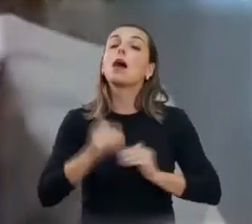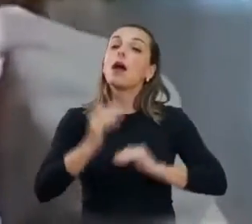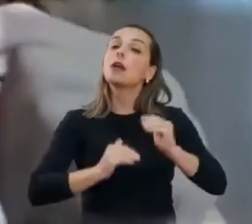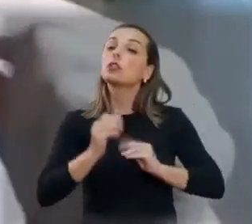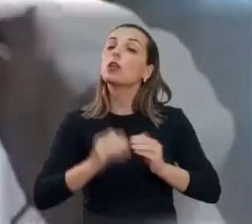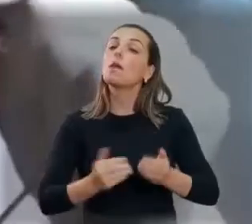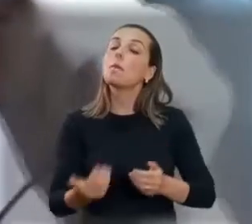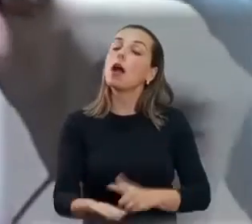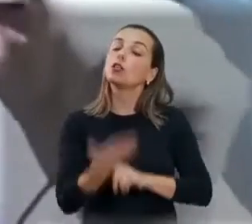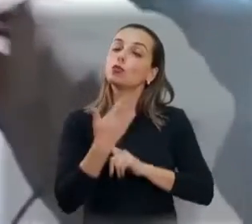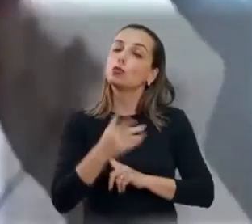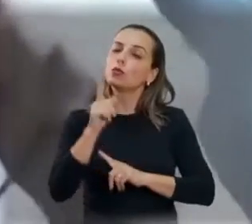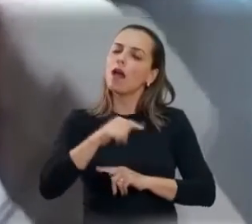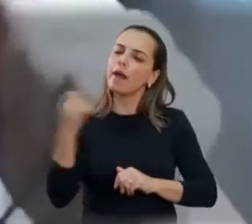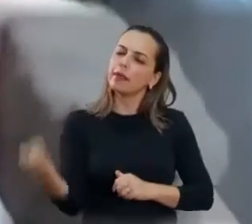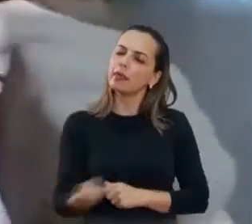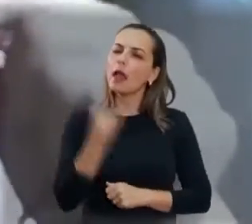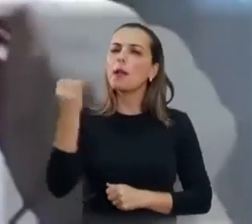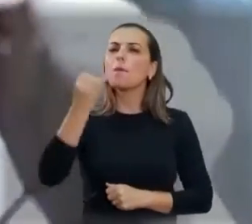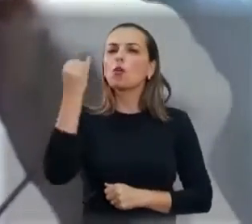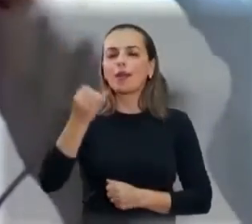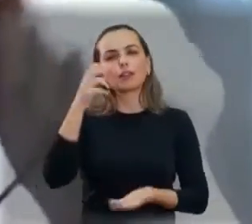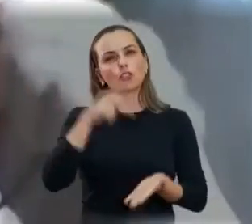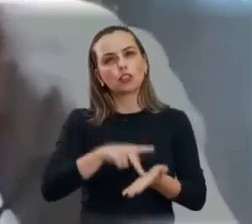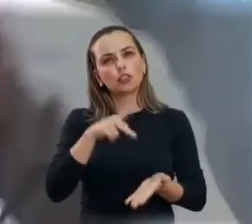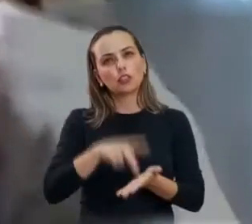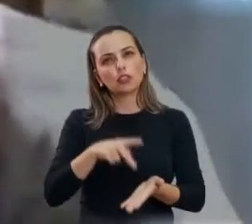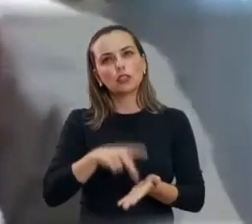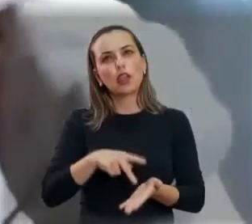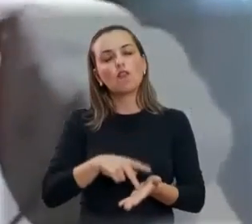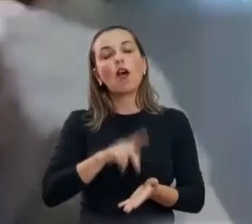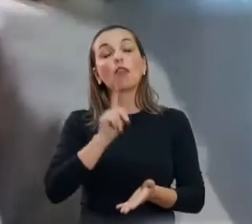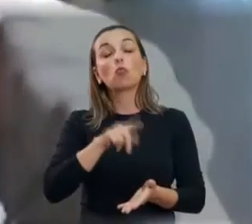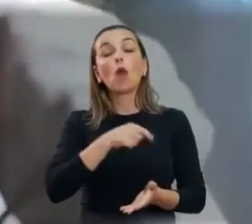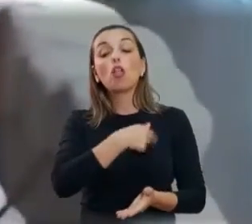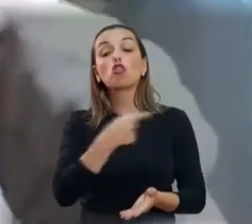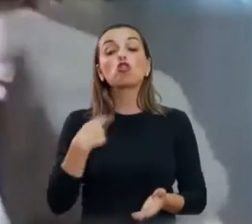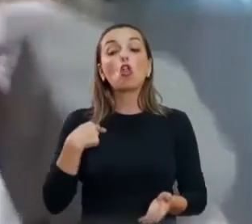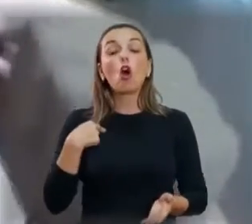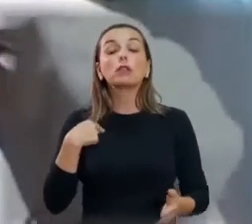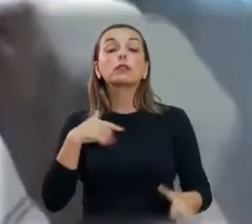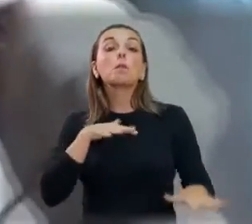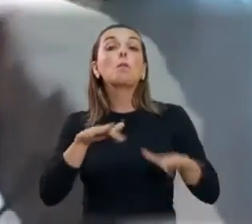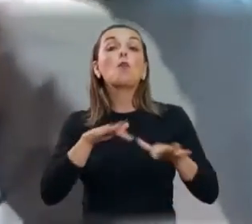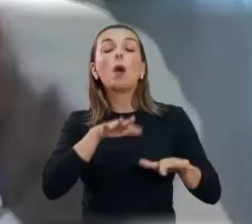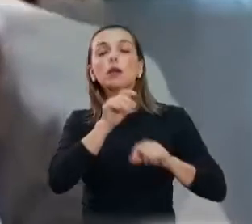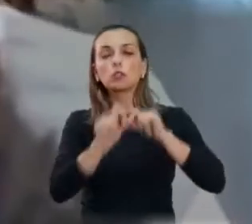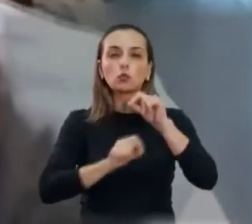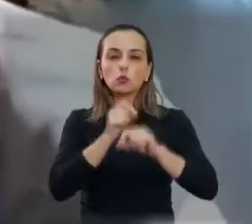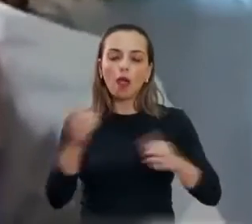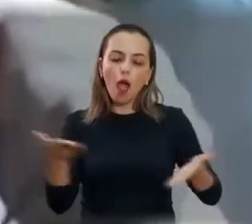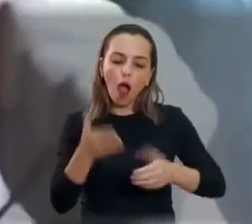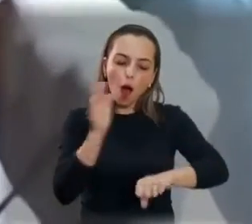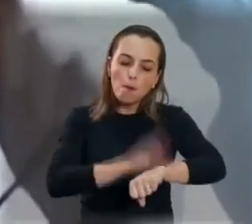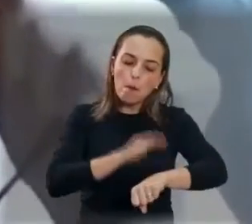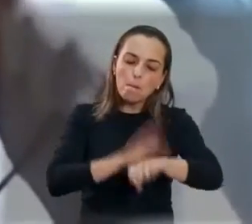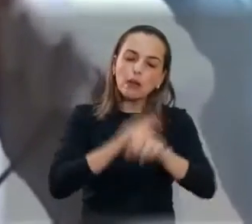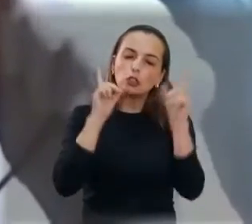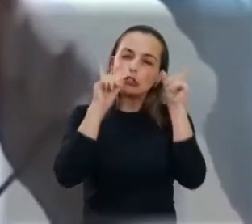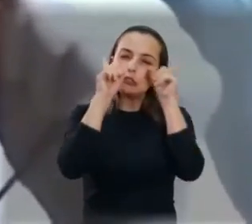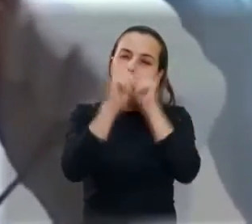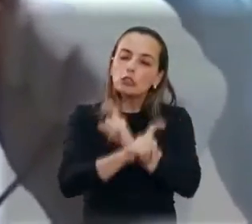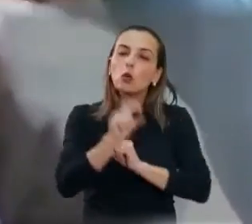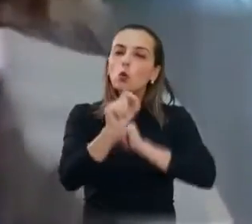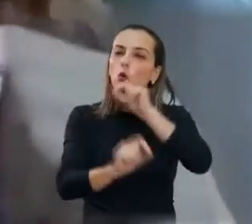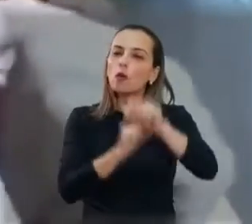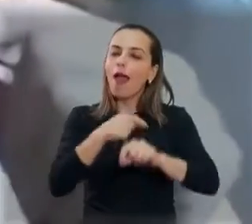de existência e de com toda certeza que o que nos move, de fato, neste momento tão delicado que enfrentamos,